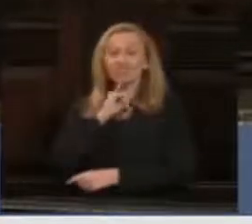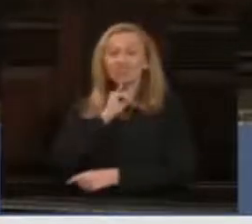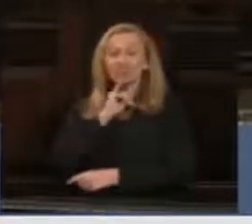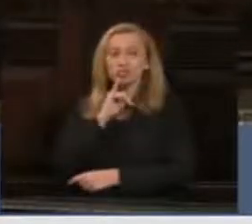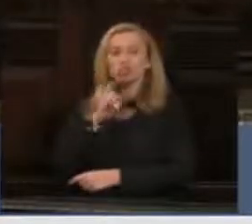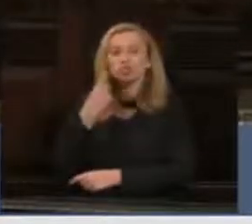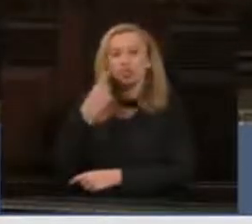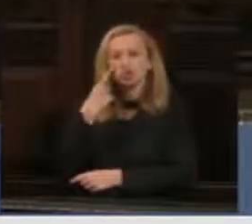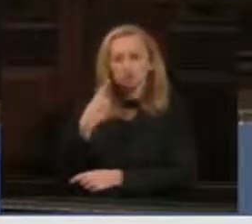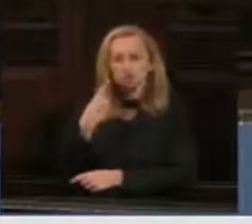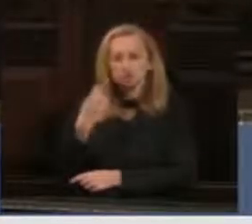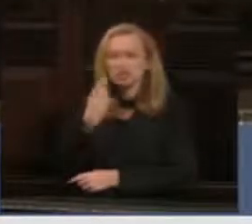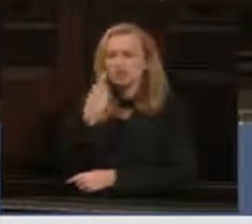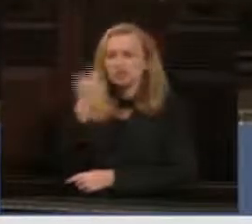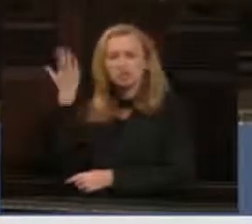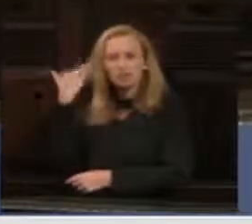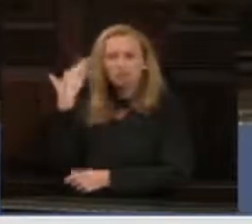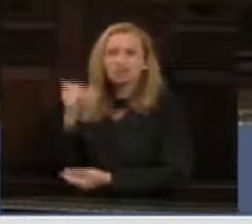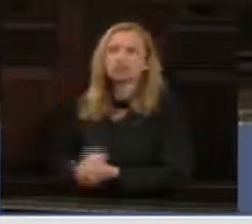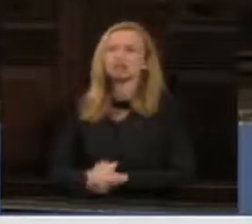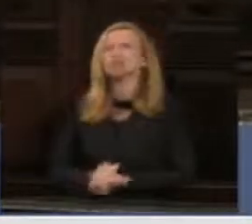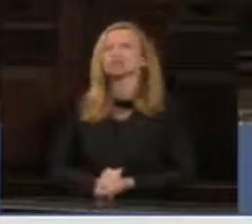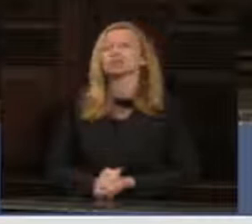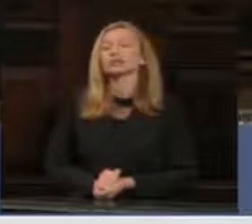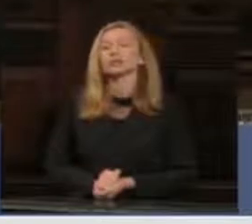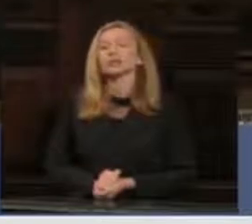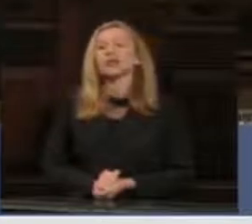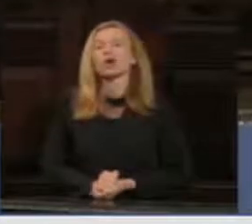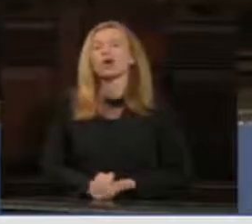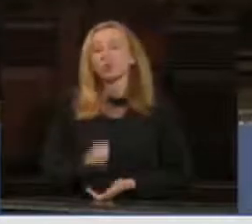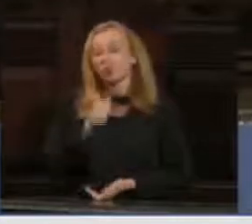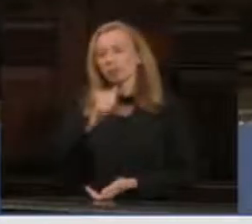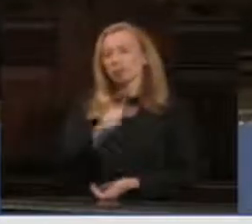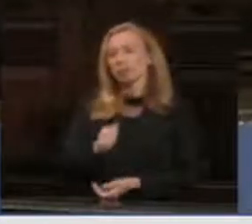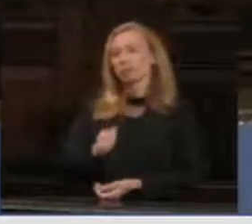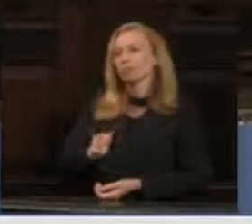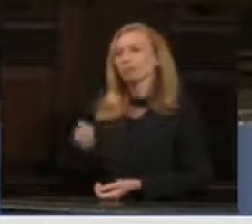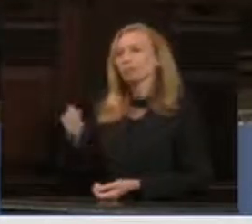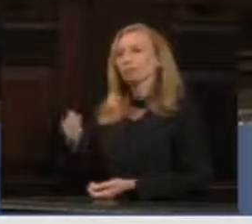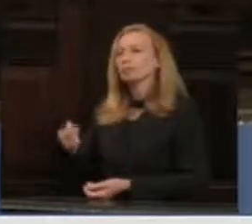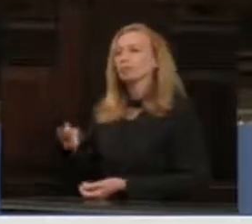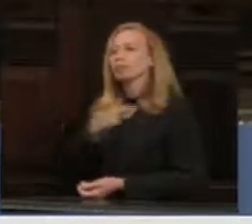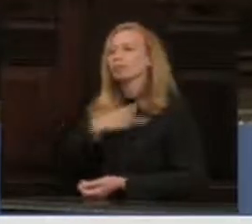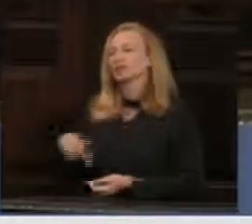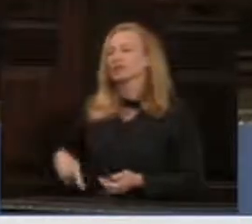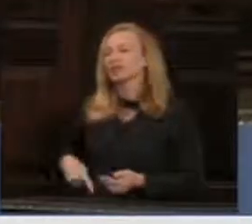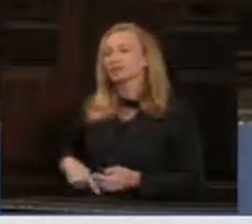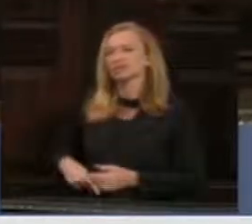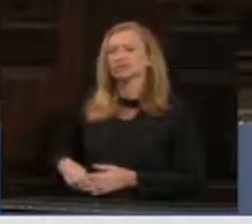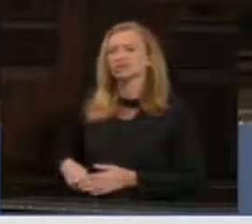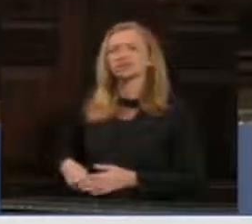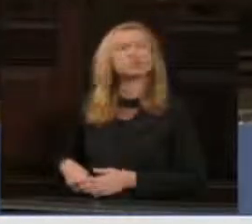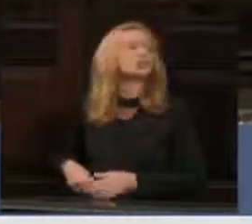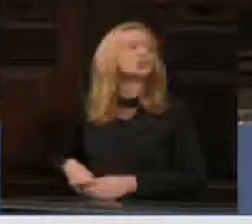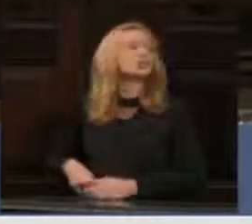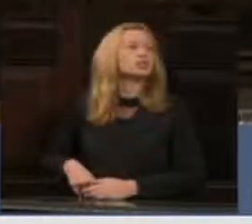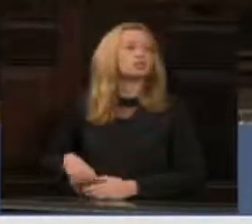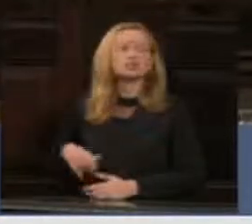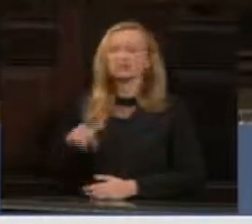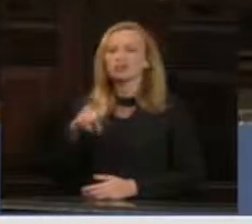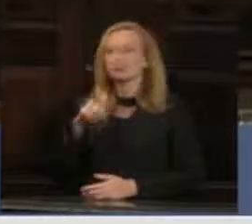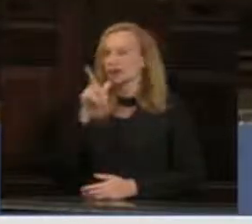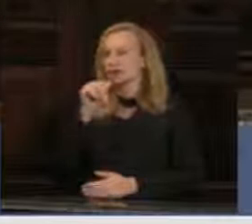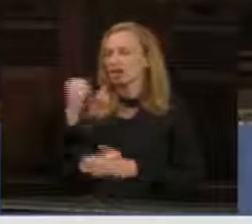na sexta-feira passada, do então presidente da SEDAI, senhor Hélio Cabral, é um